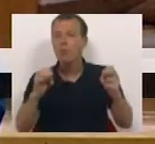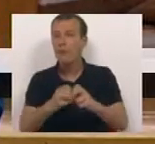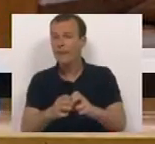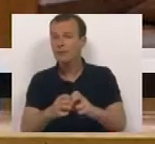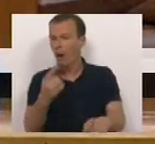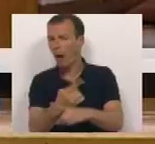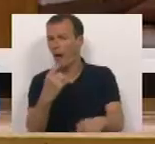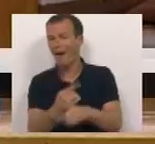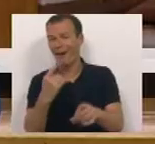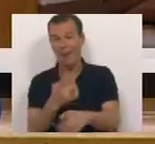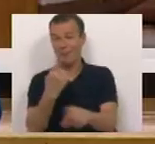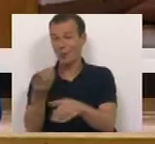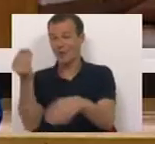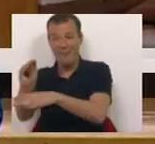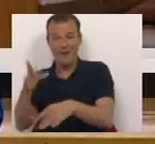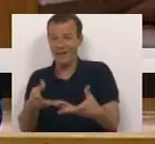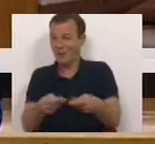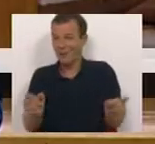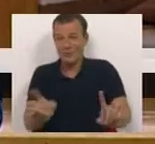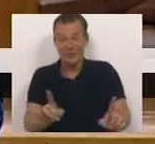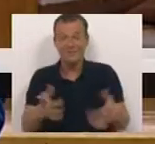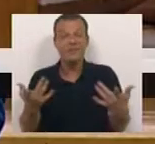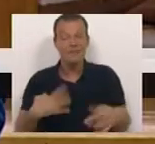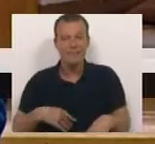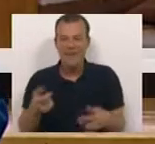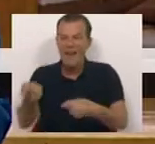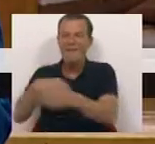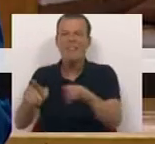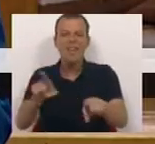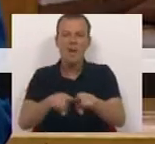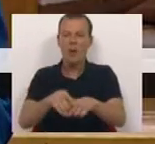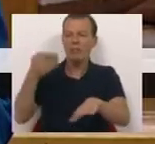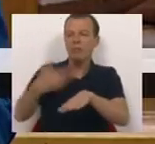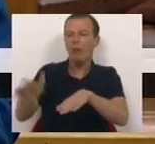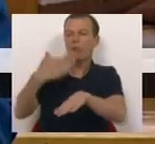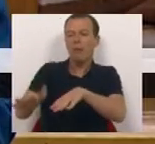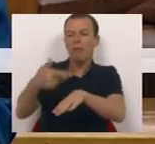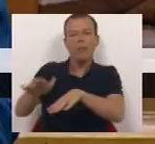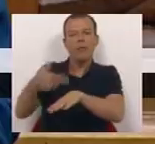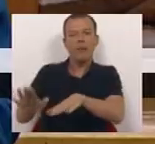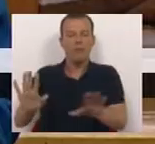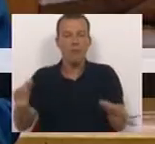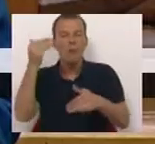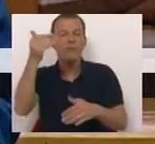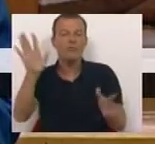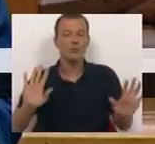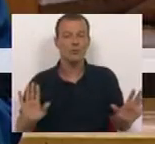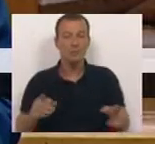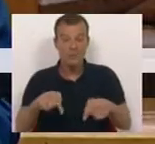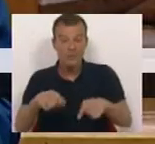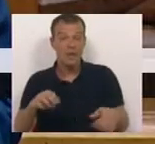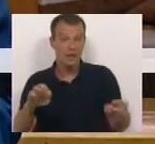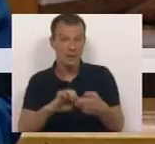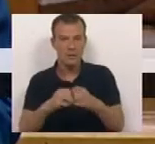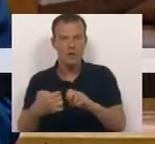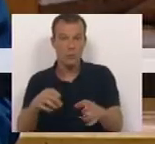a banca não o resolve. A venda apenas empurra ou sacode os problemas para o futuro. E face a este conjunto de